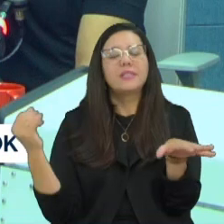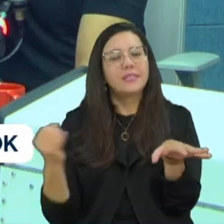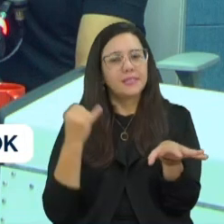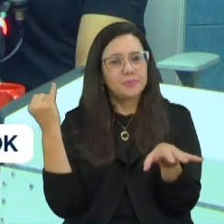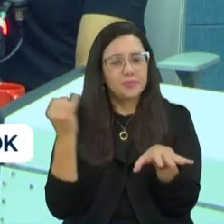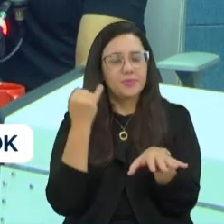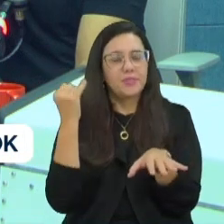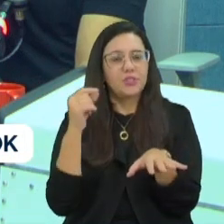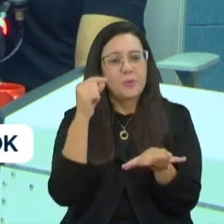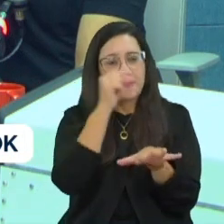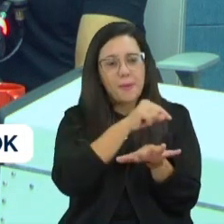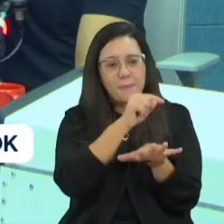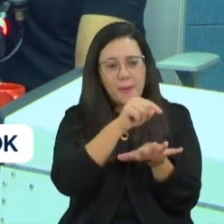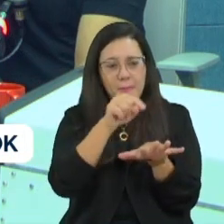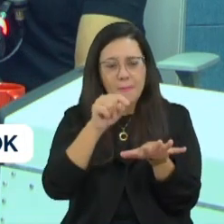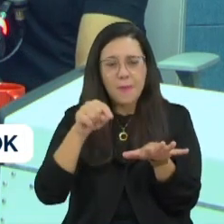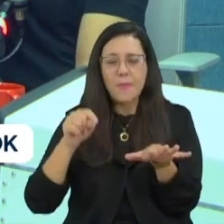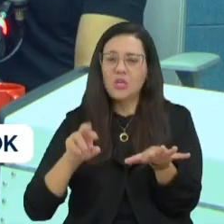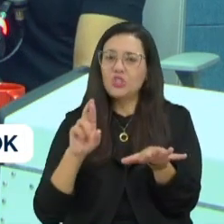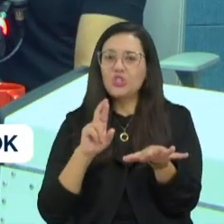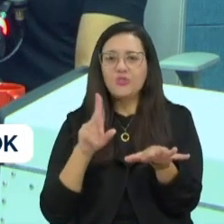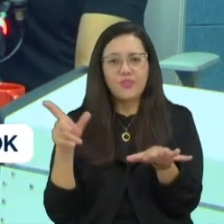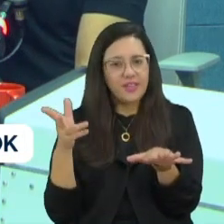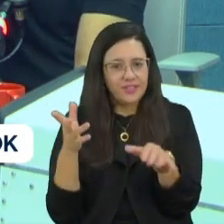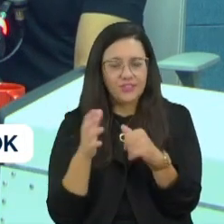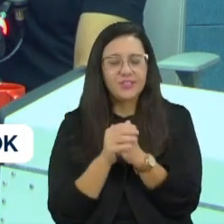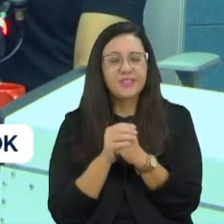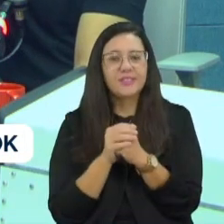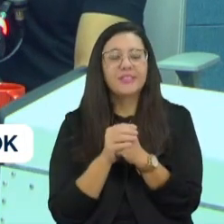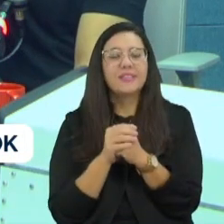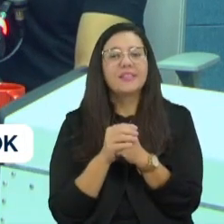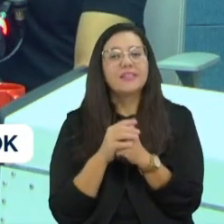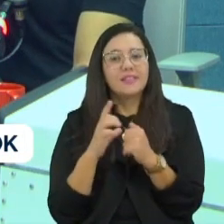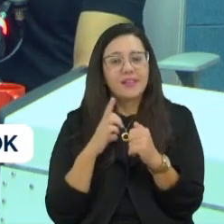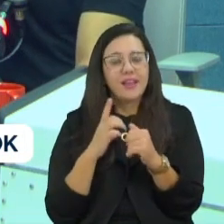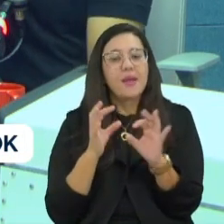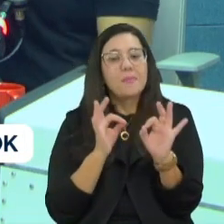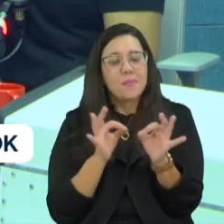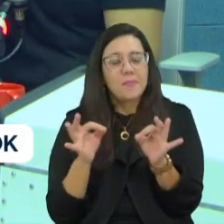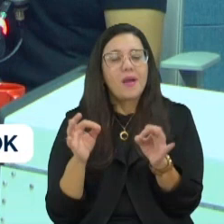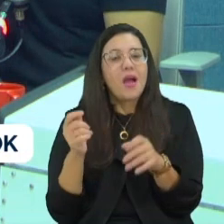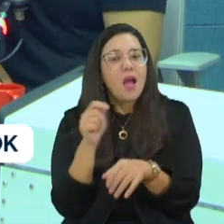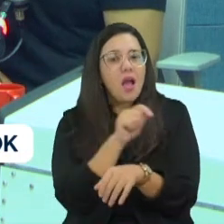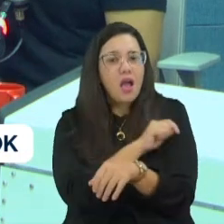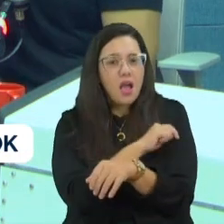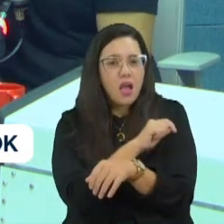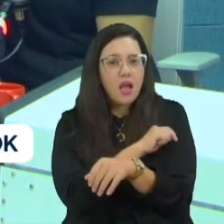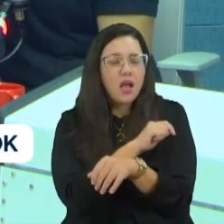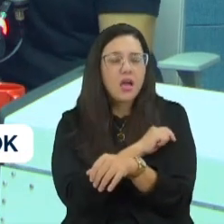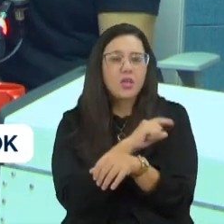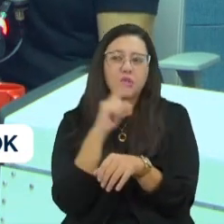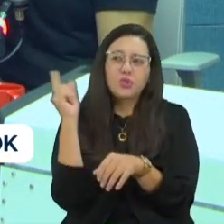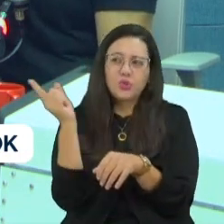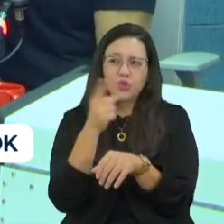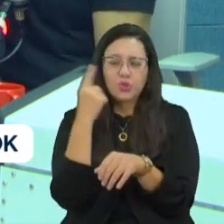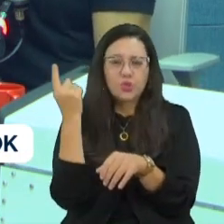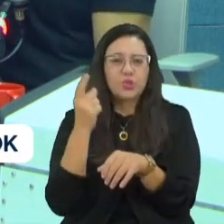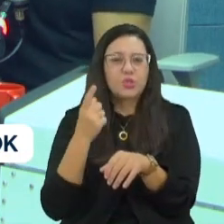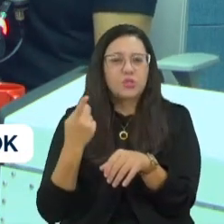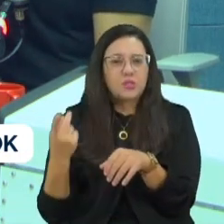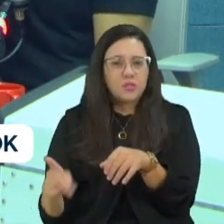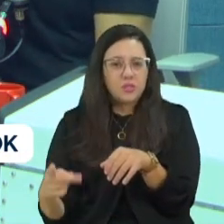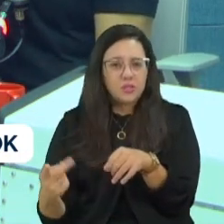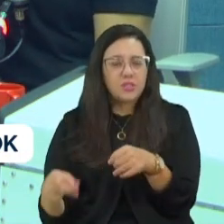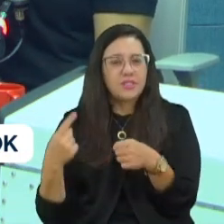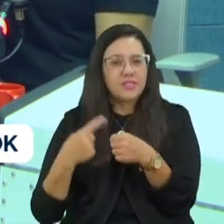e áreas diferenciadas. Então, a gente prepara esse aluno para o mercado de uma forma geral, para atuar aqui na